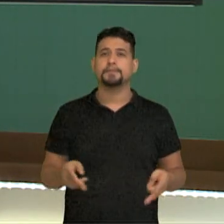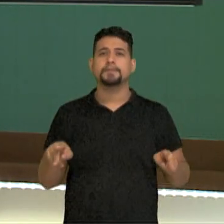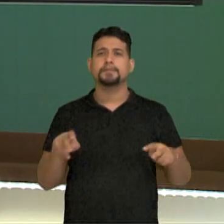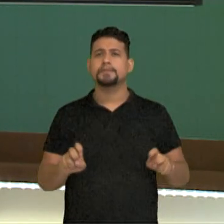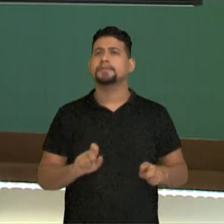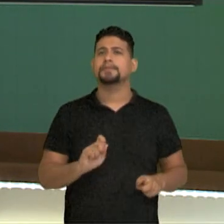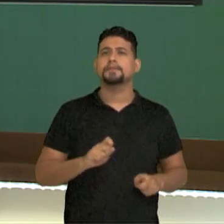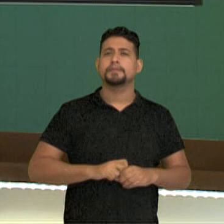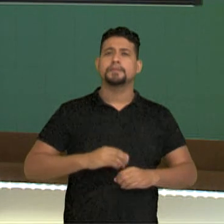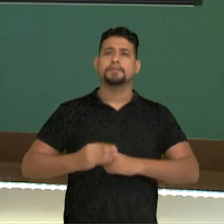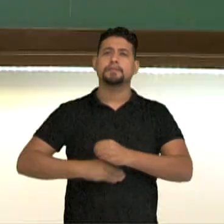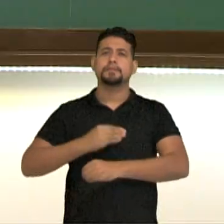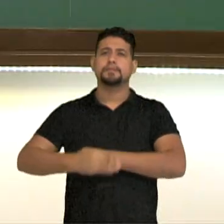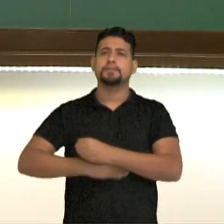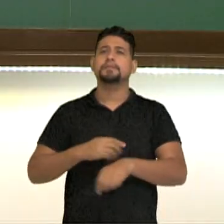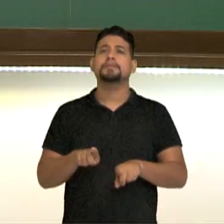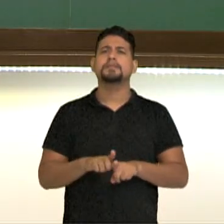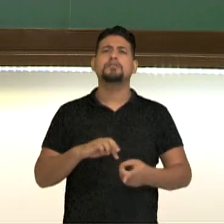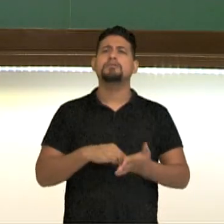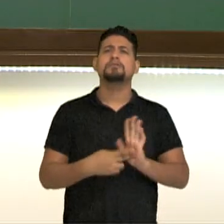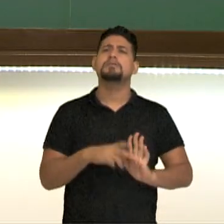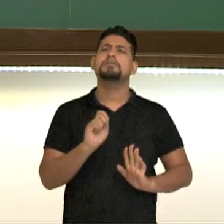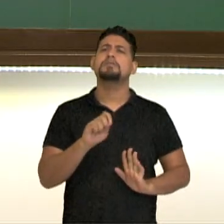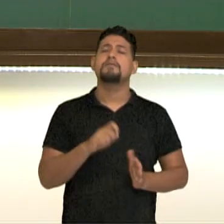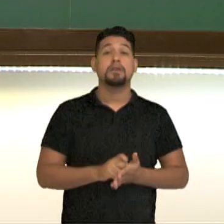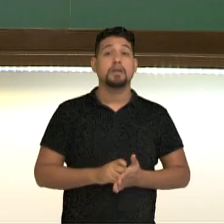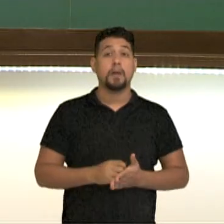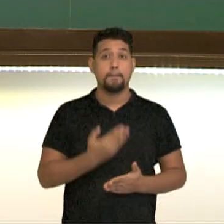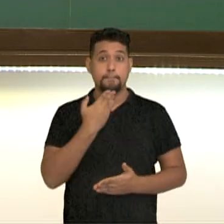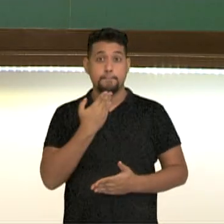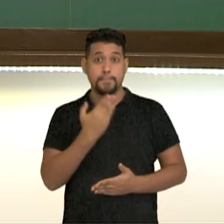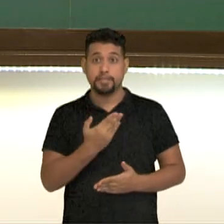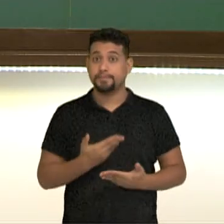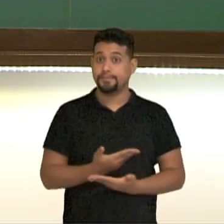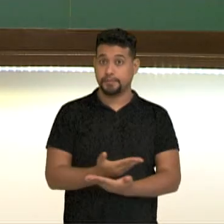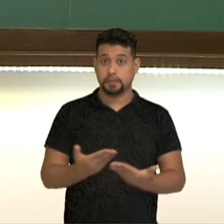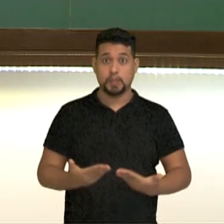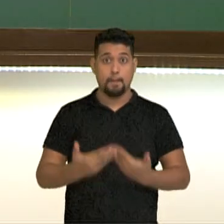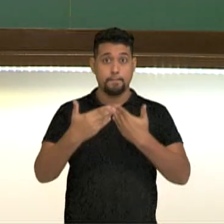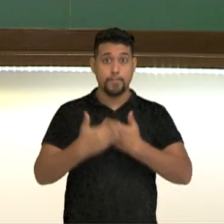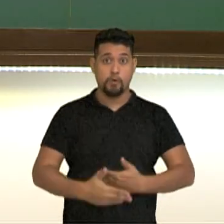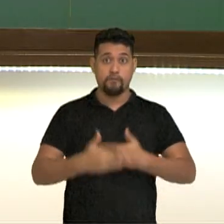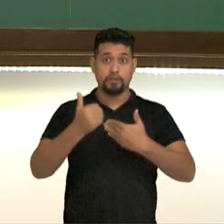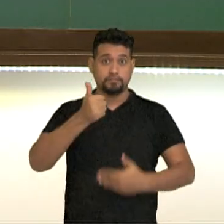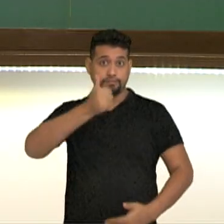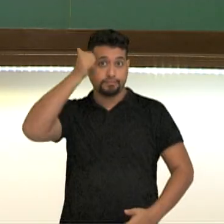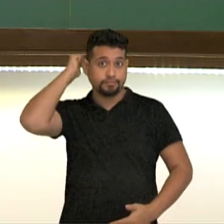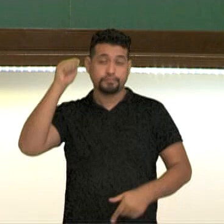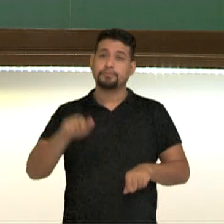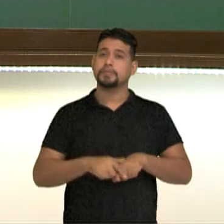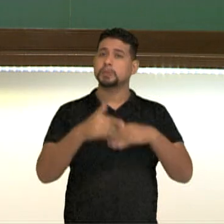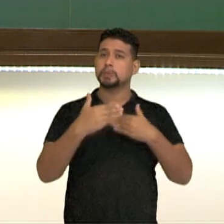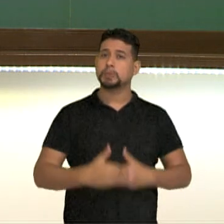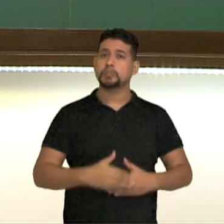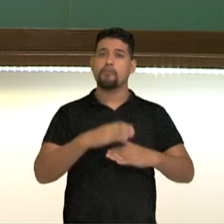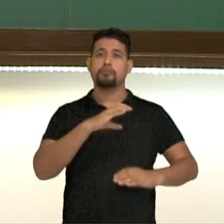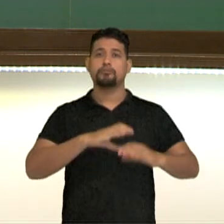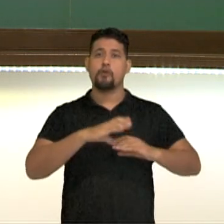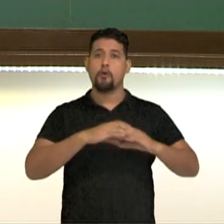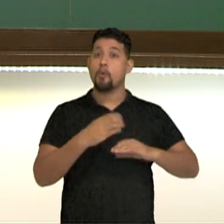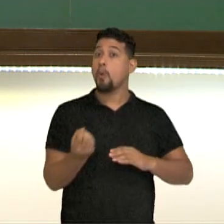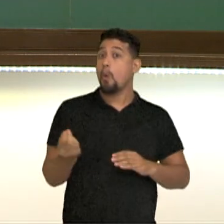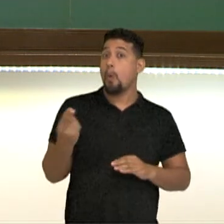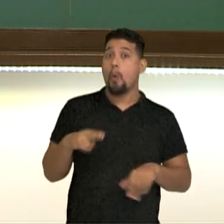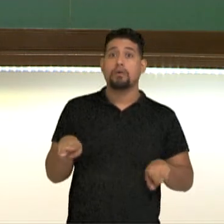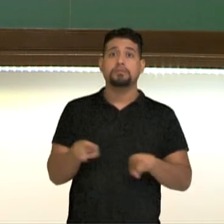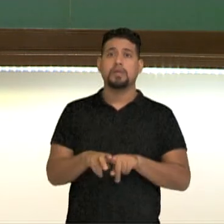os isolantes, pessoal, o que vai ser cobrado de vocês em provas de vestibulares, em provas de concursos ou ainda